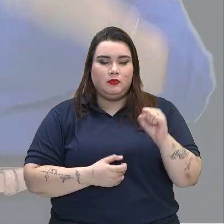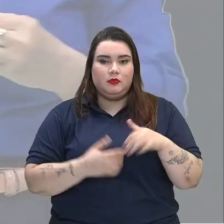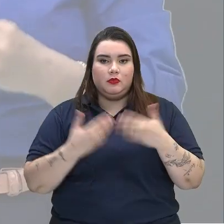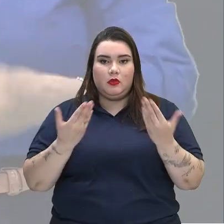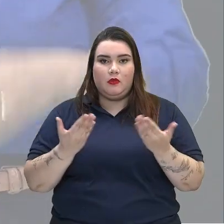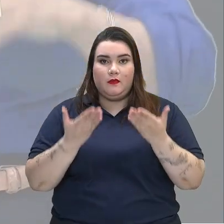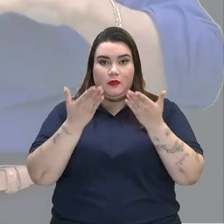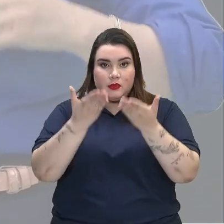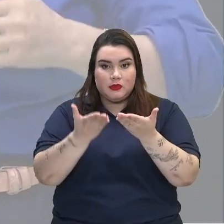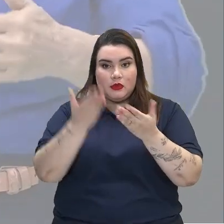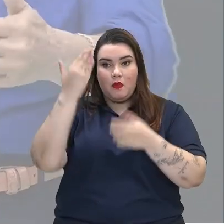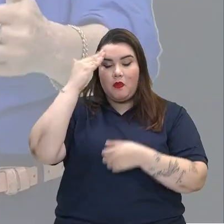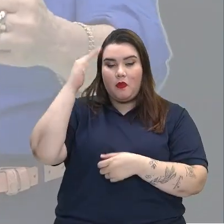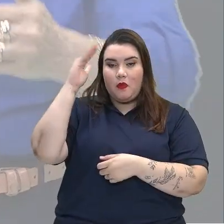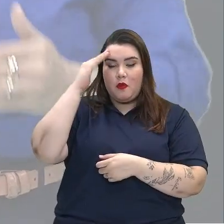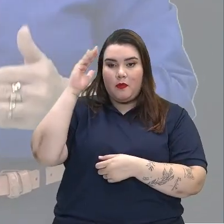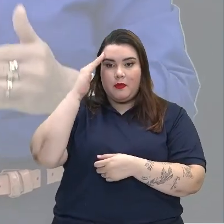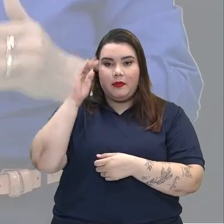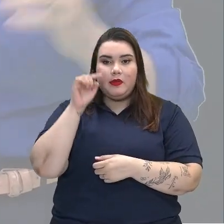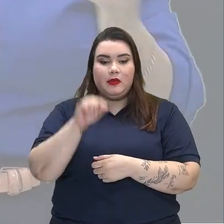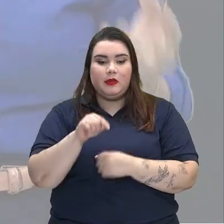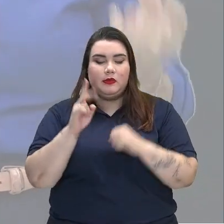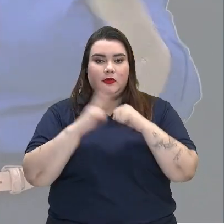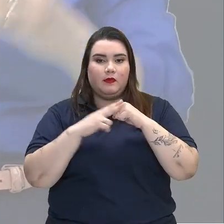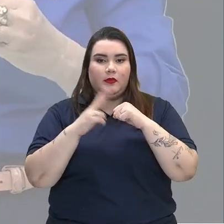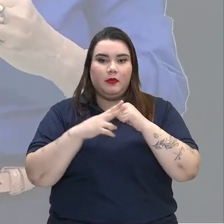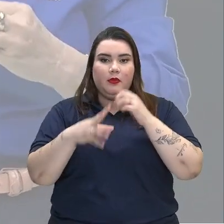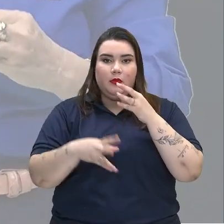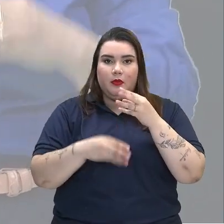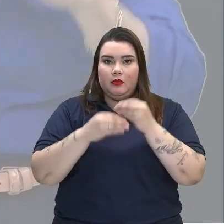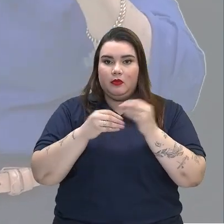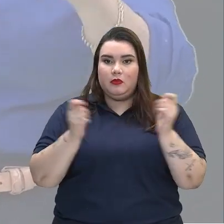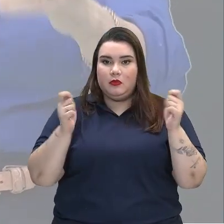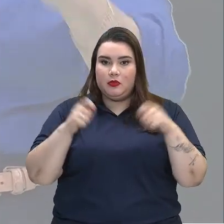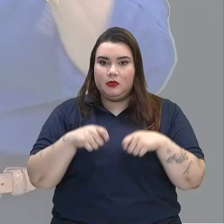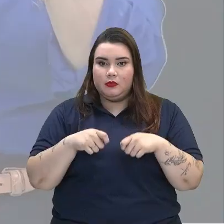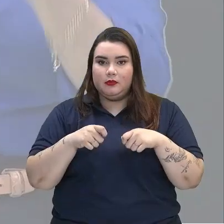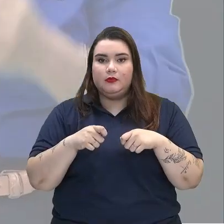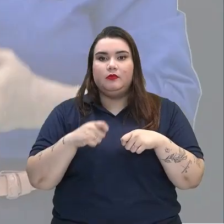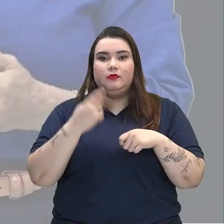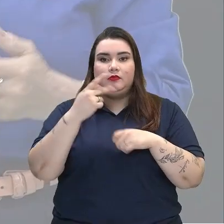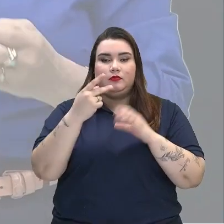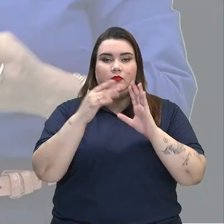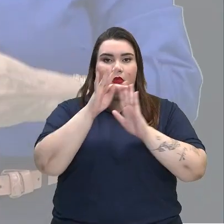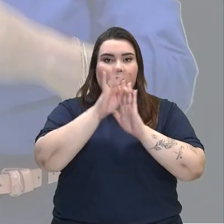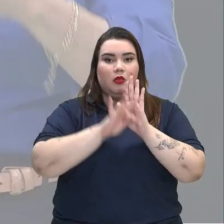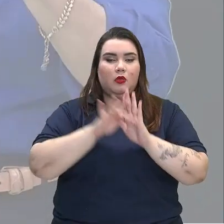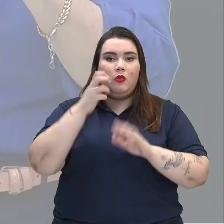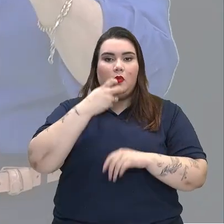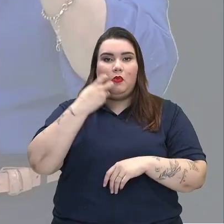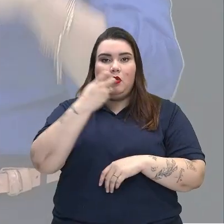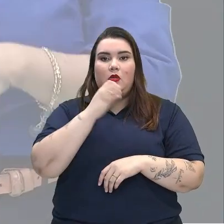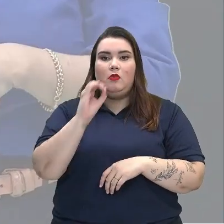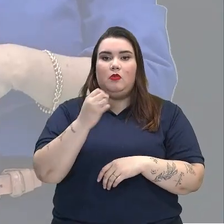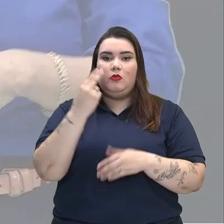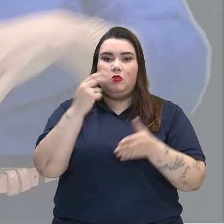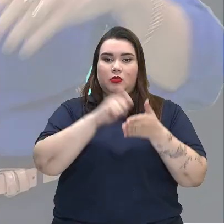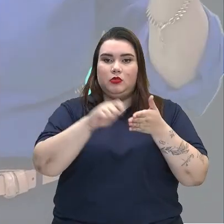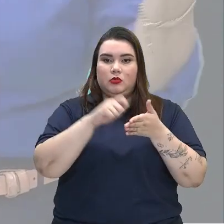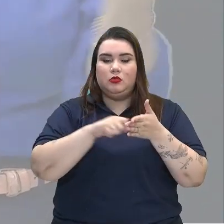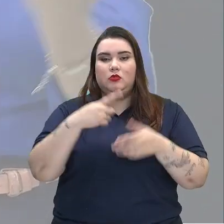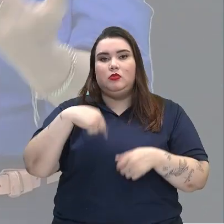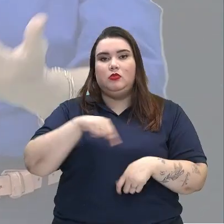ao entender como esses complementos verbais funcionam no seu texto oral ou escrito, nós vamos